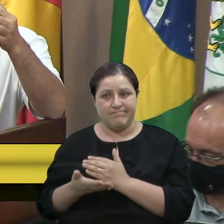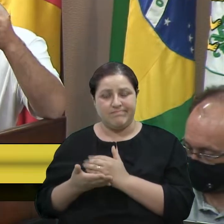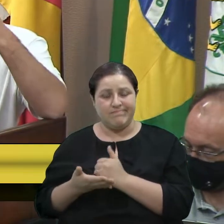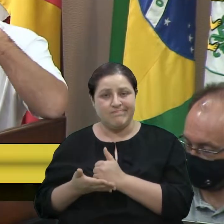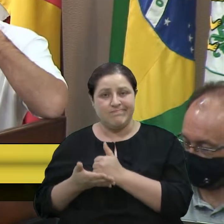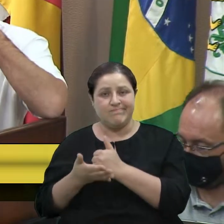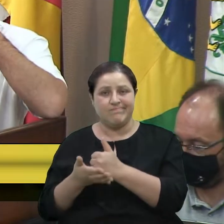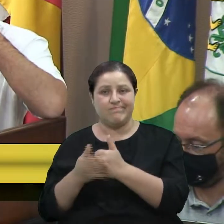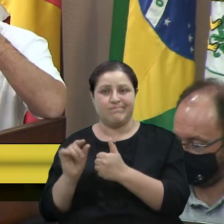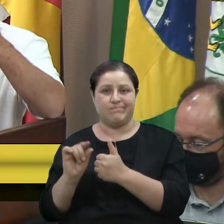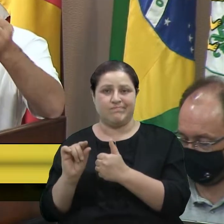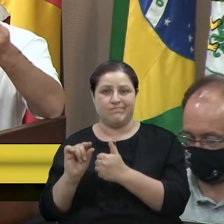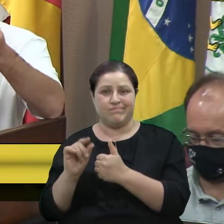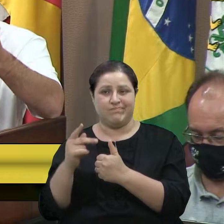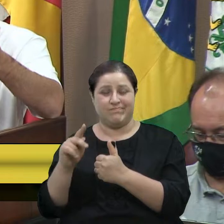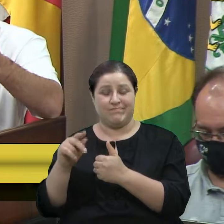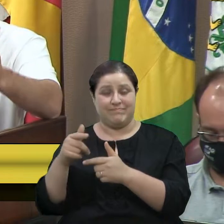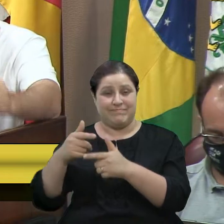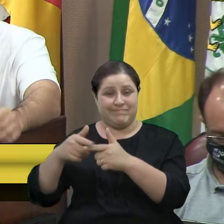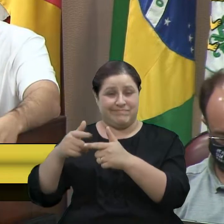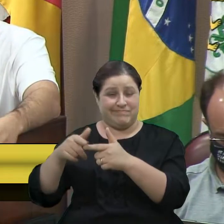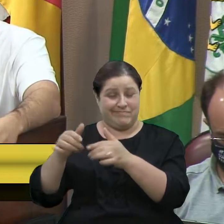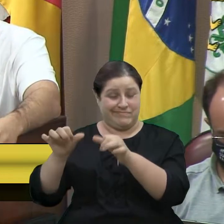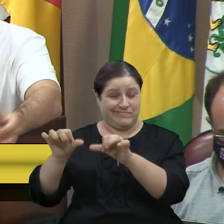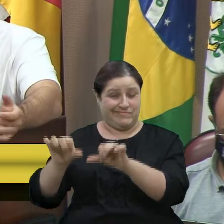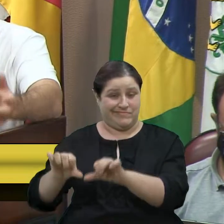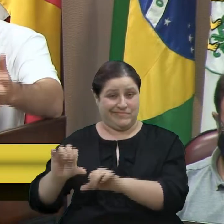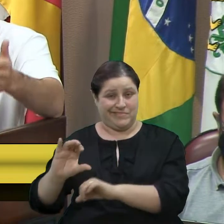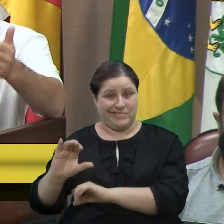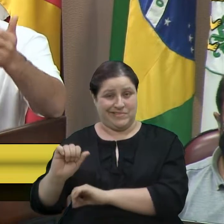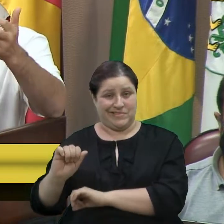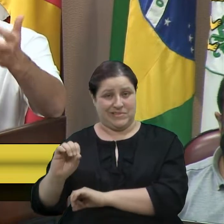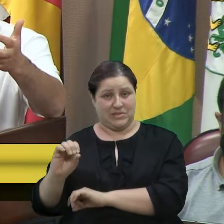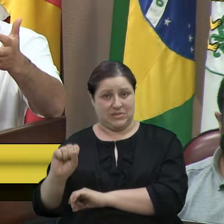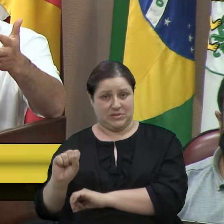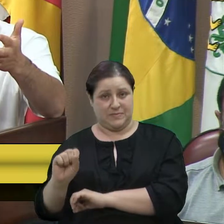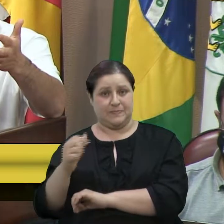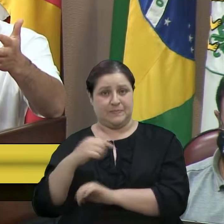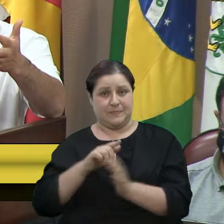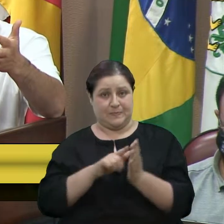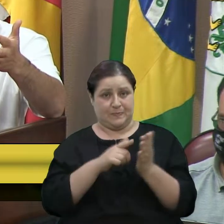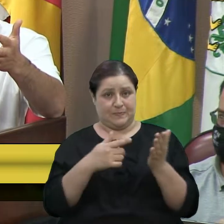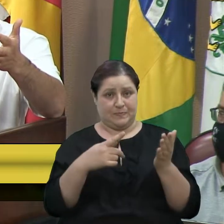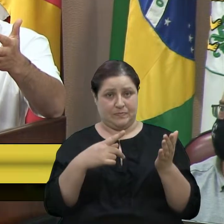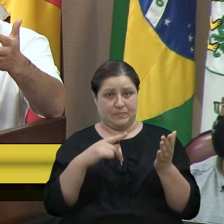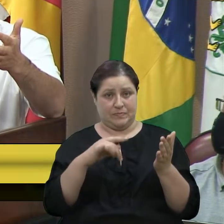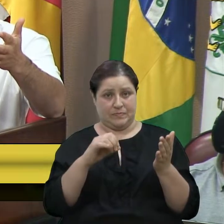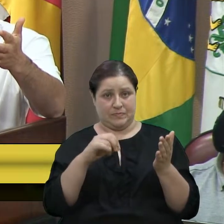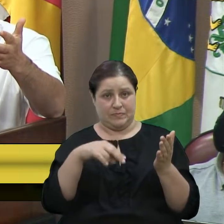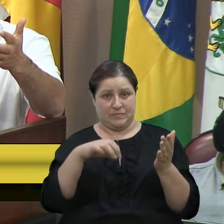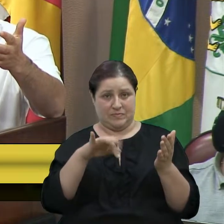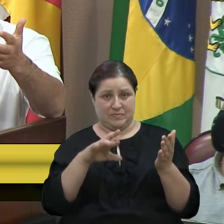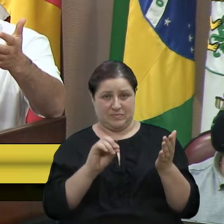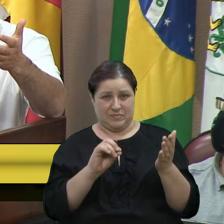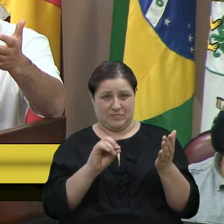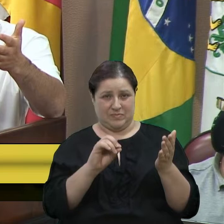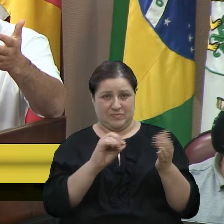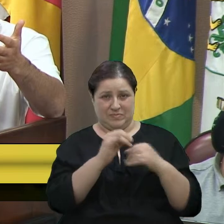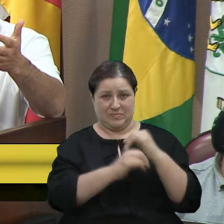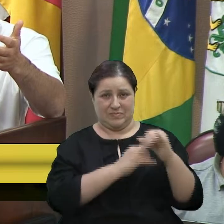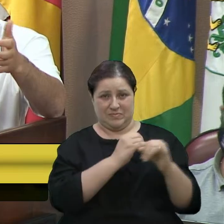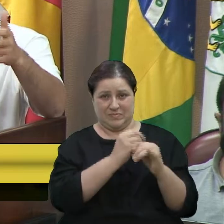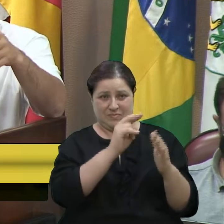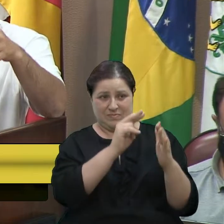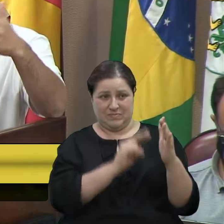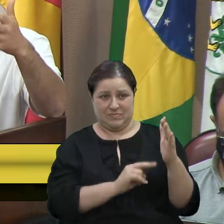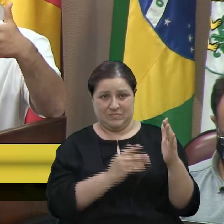pouquinho no caos que ela se encontra. Aí, quando eu fui ler o Jornal Pioneiro de hoje, online,